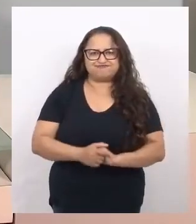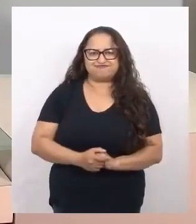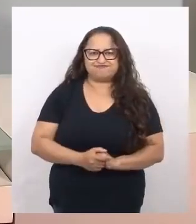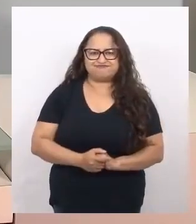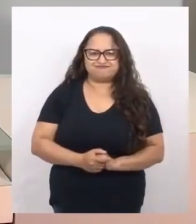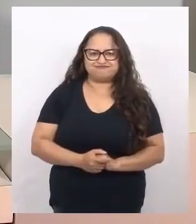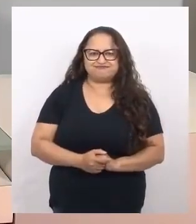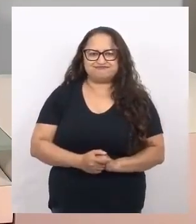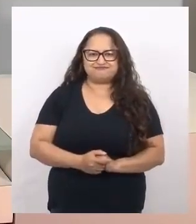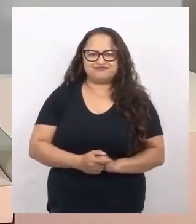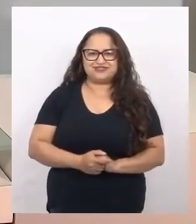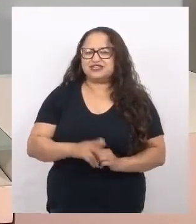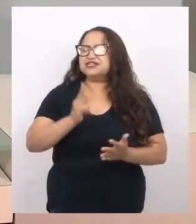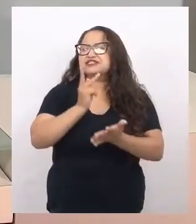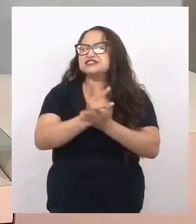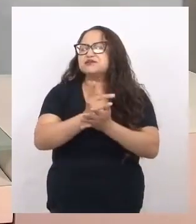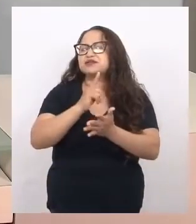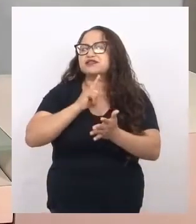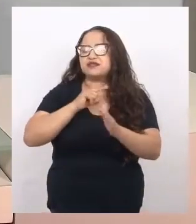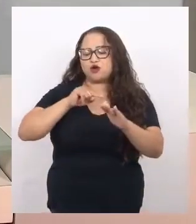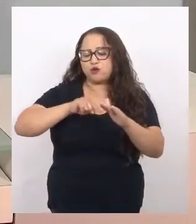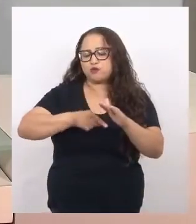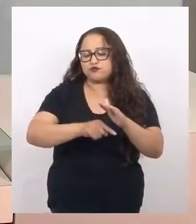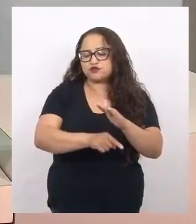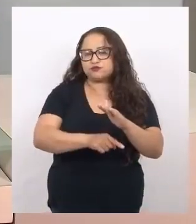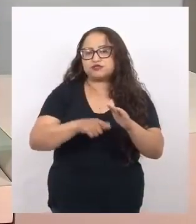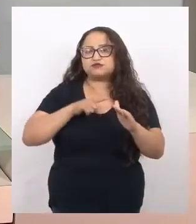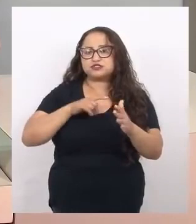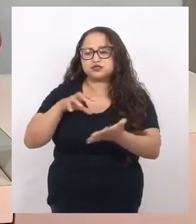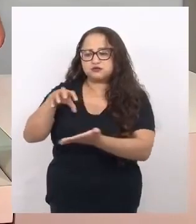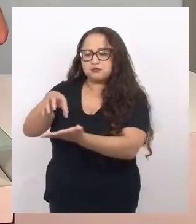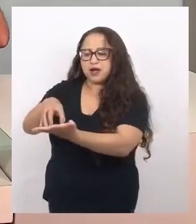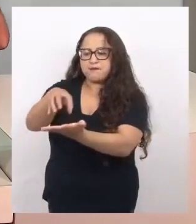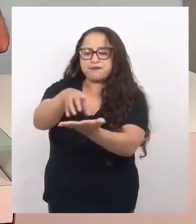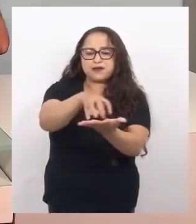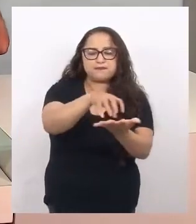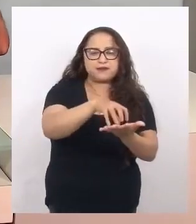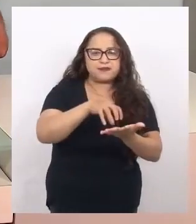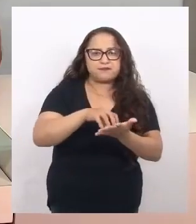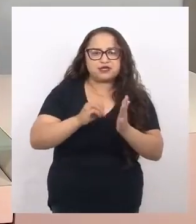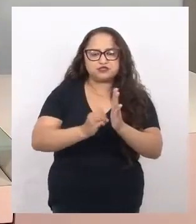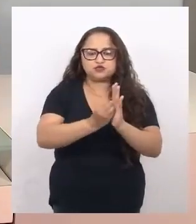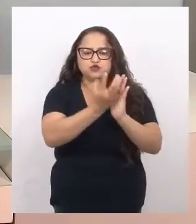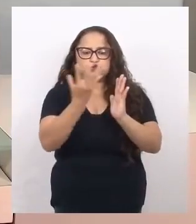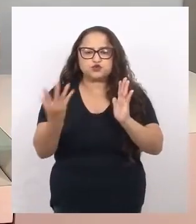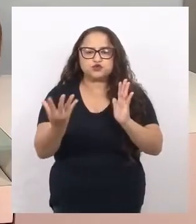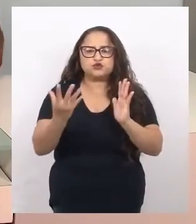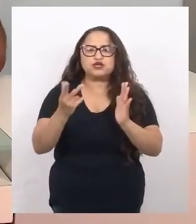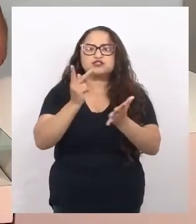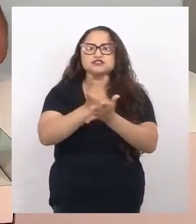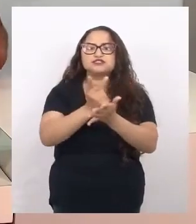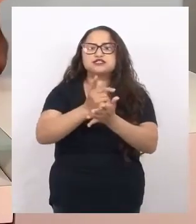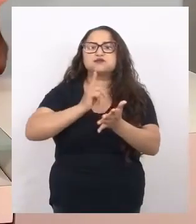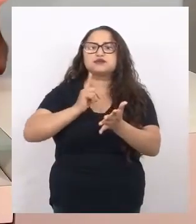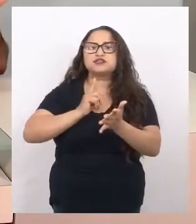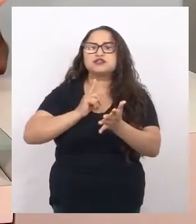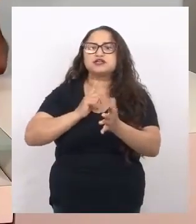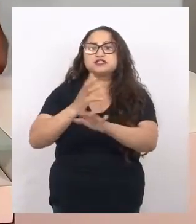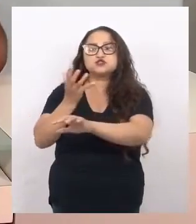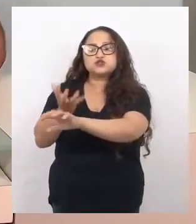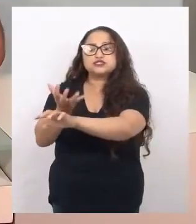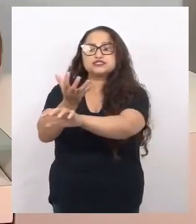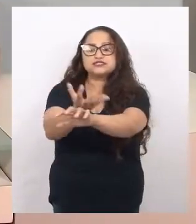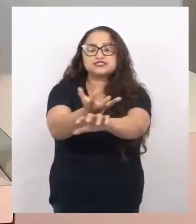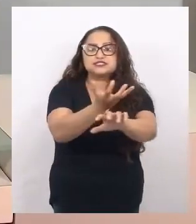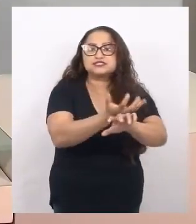É por meio do aprofundamento curricular que a gente tem as unidades curriculares, e cada unidade curricular tem os seus componentes